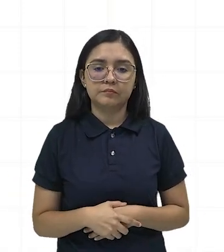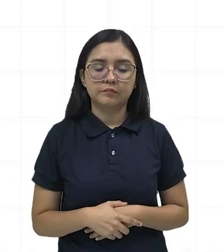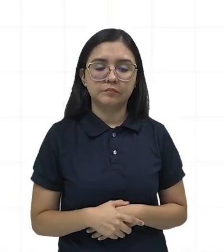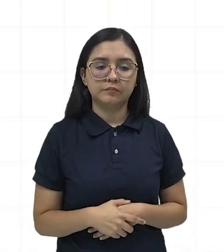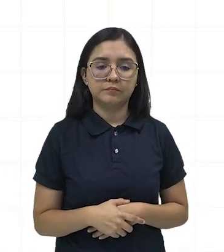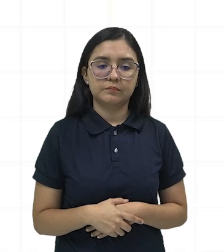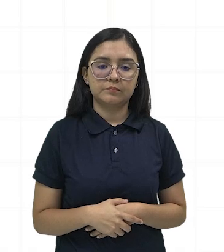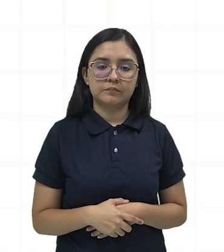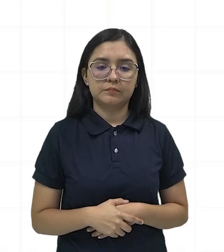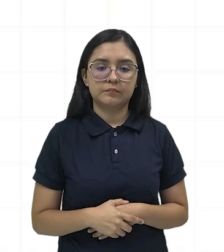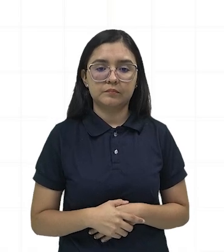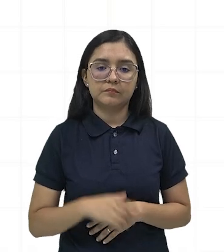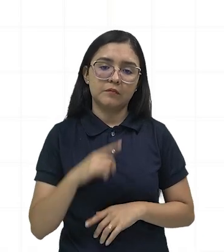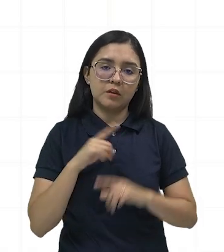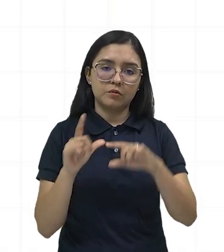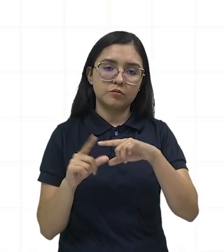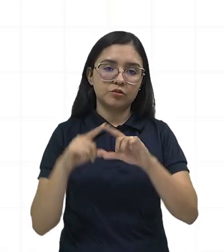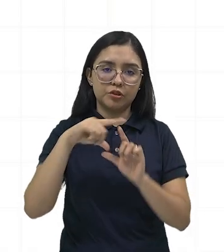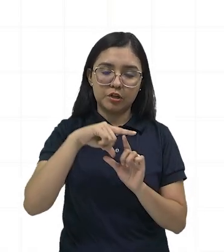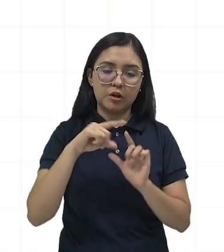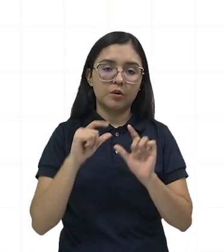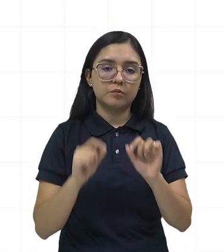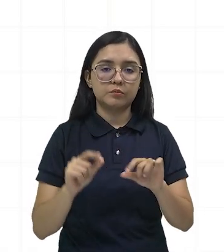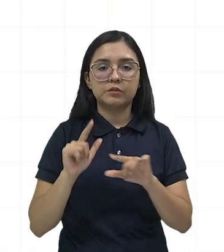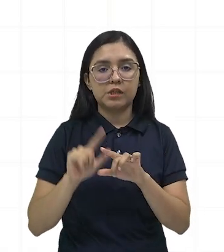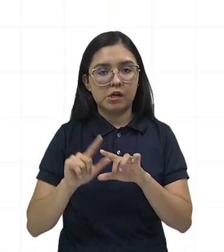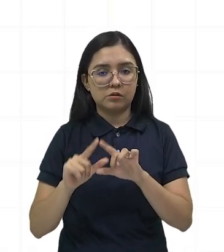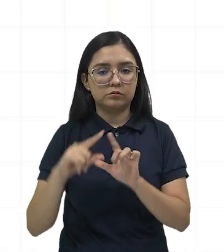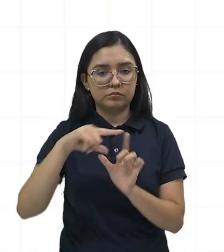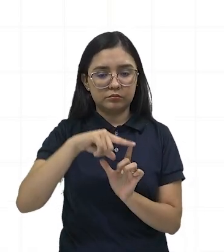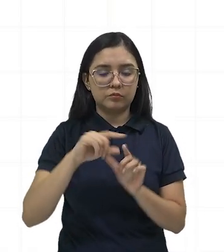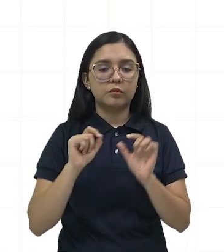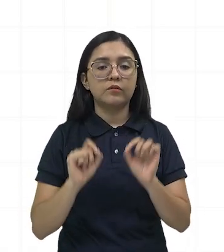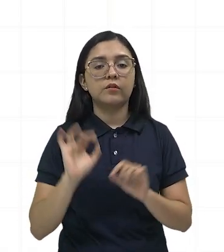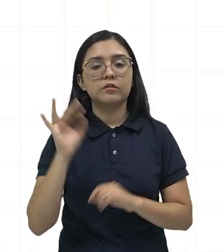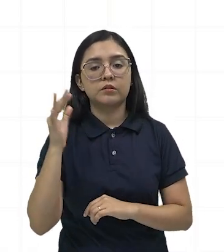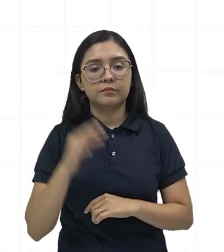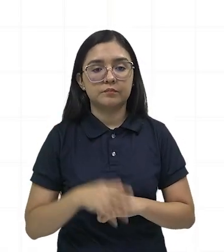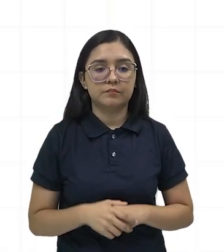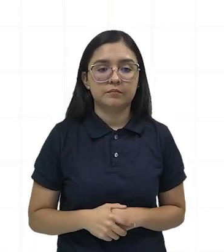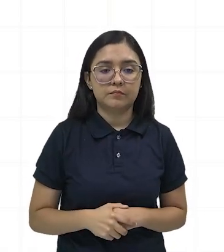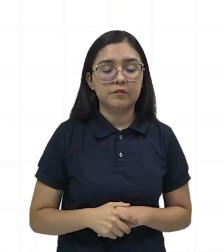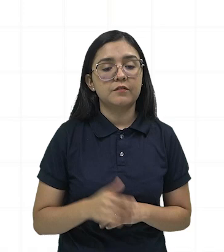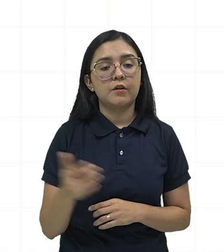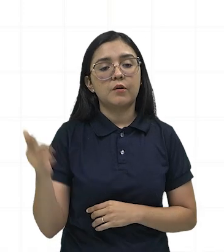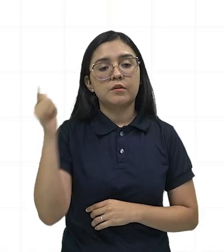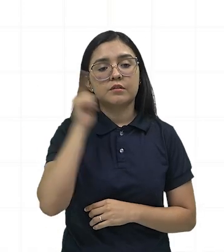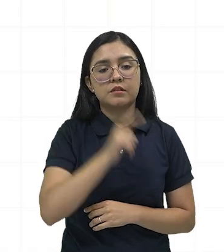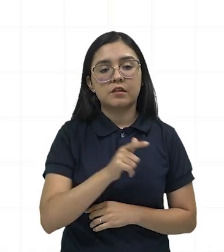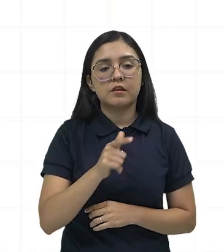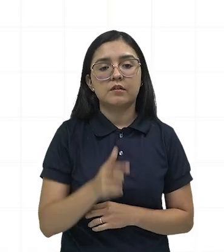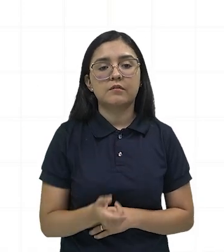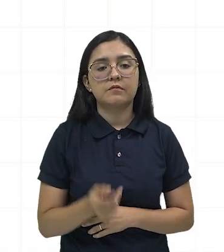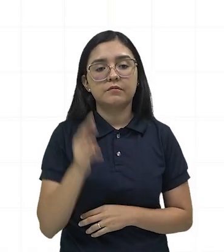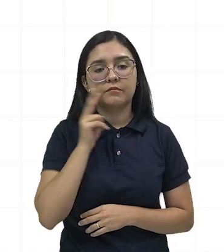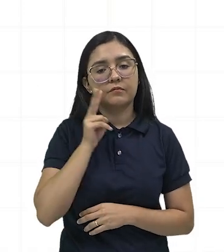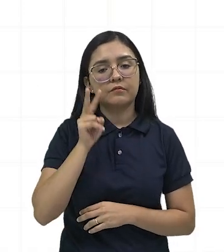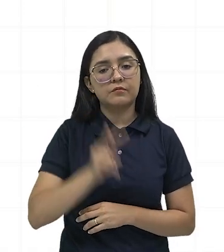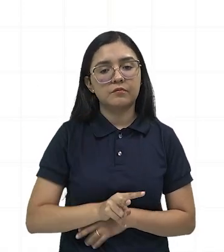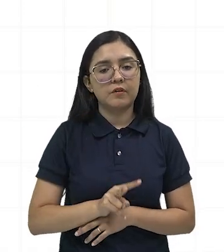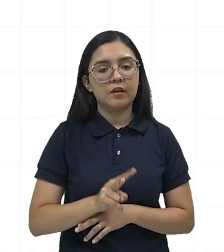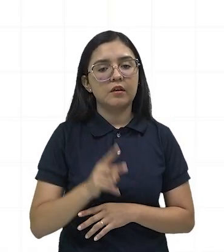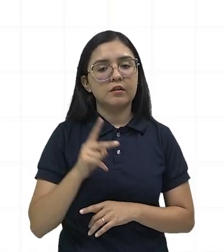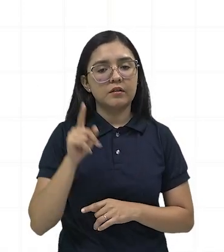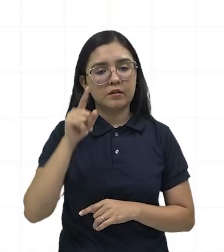aqui nele, né, e fazemos aqui um giro, o que vai acontecer? Nós vamos conseguir visualizar, né,